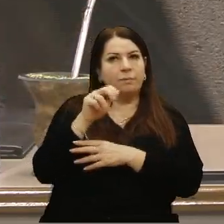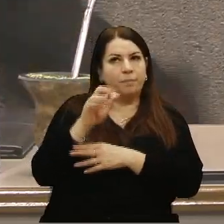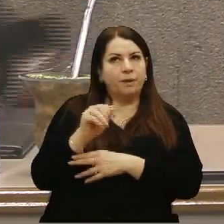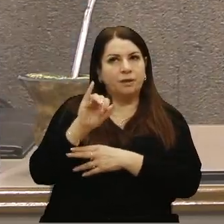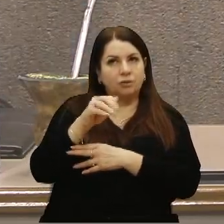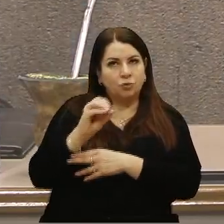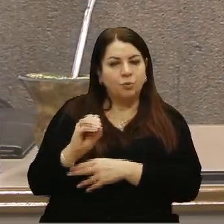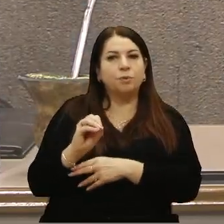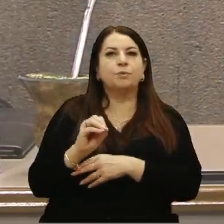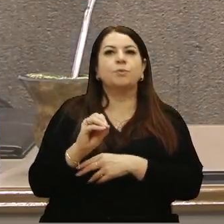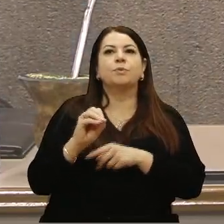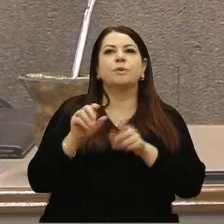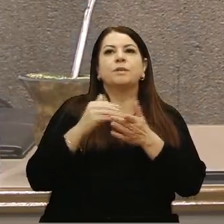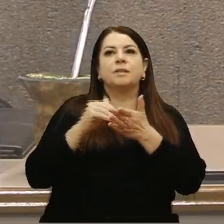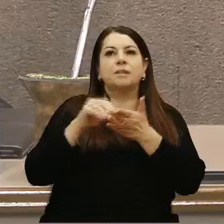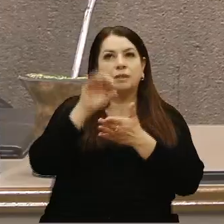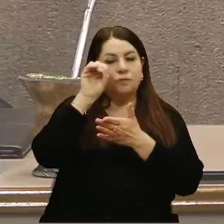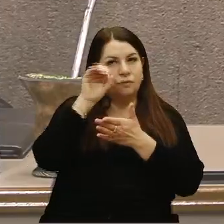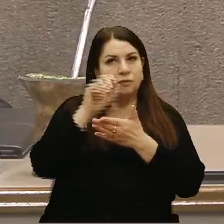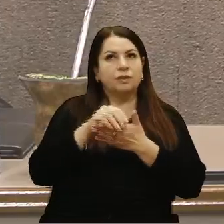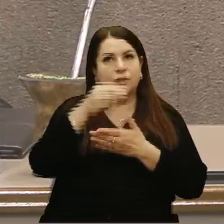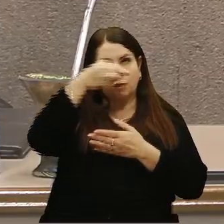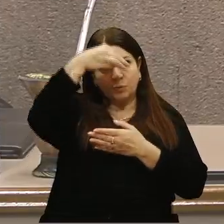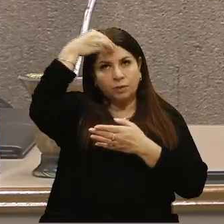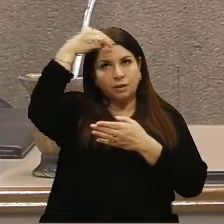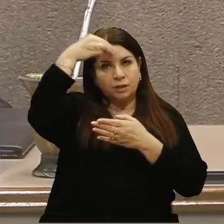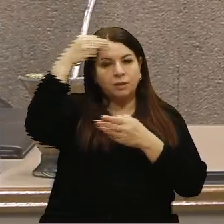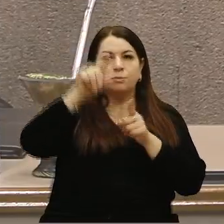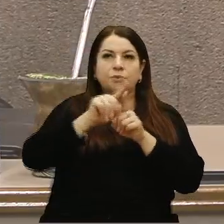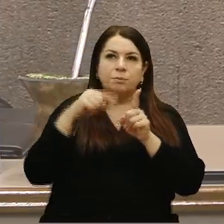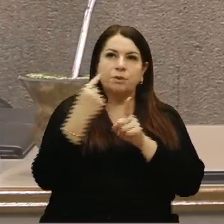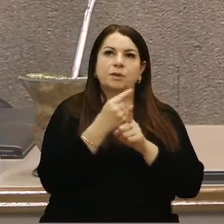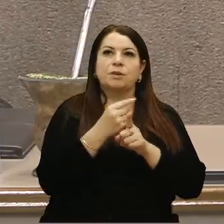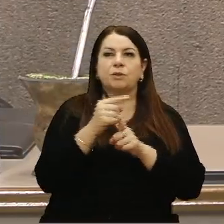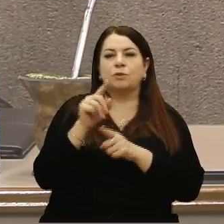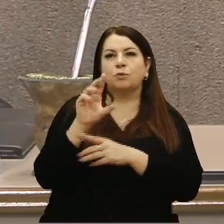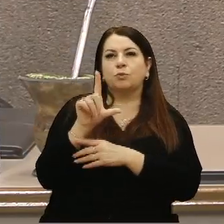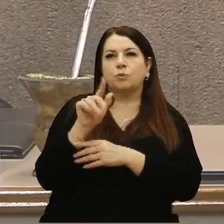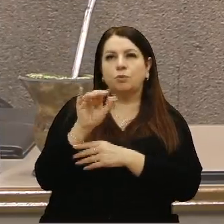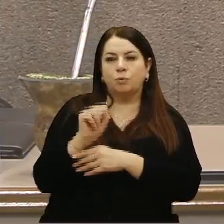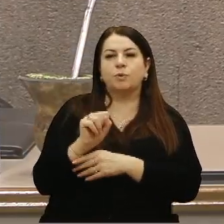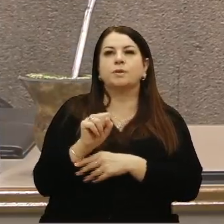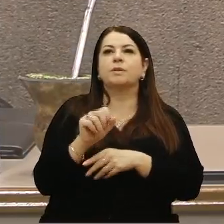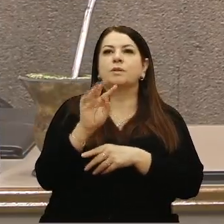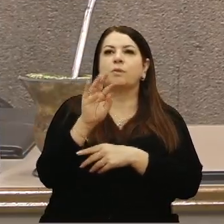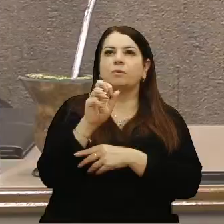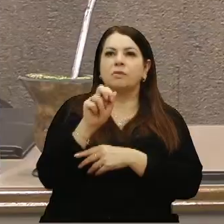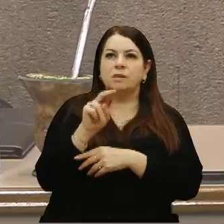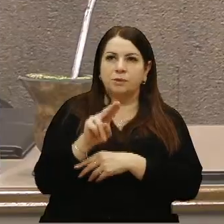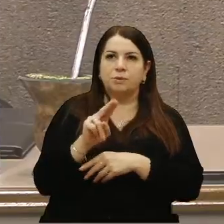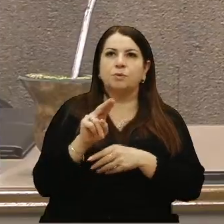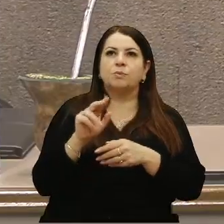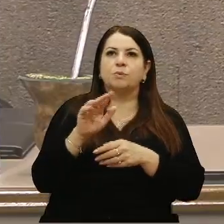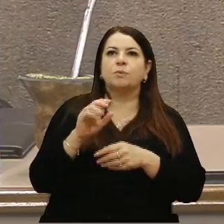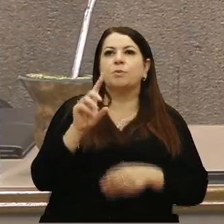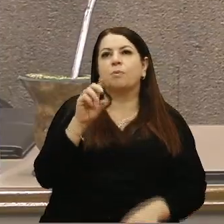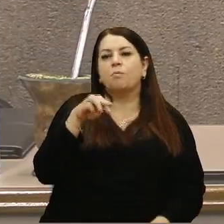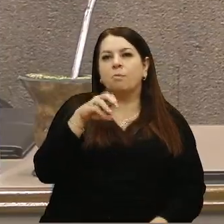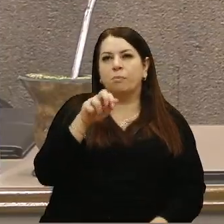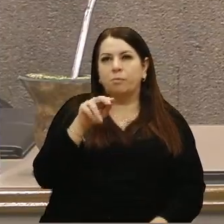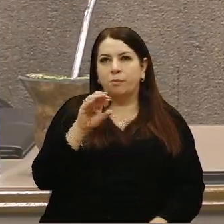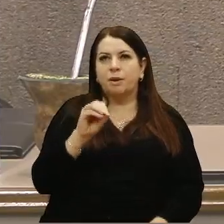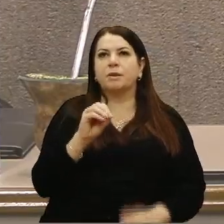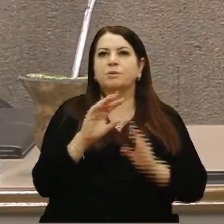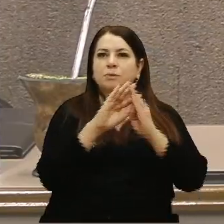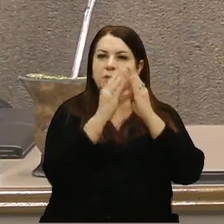o secretário Lucas, Fiuza, Kiko, o pessoal do Executivo, Lucas Gil, Eliseu, o Tadeucci da Saúde, o Marco Doncato Samai,